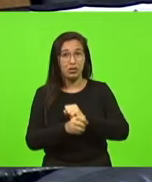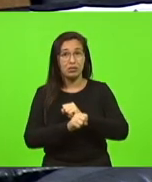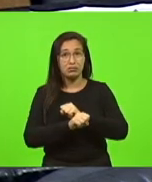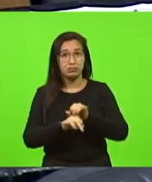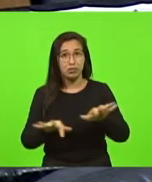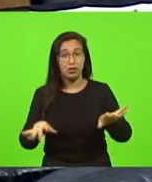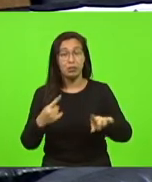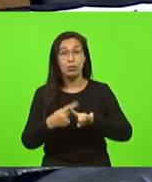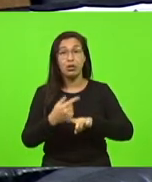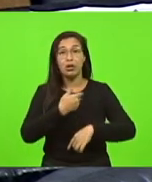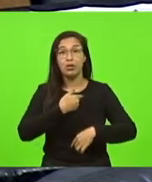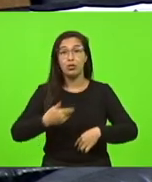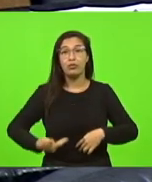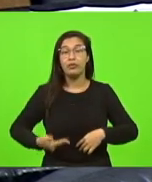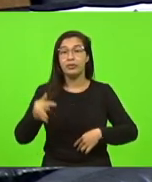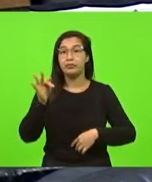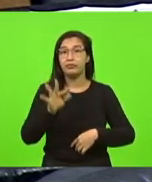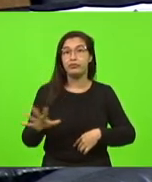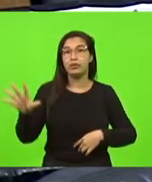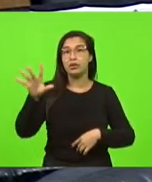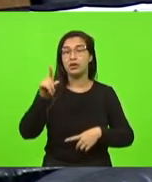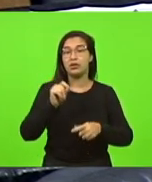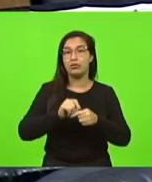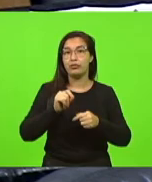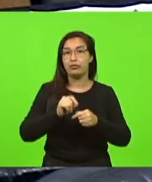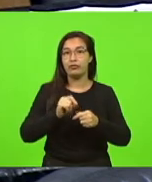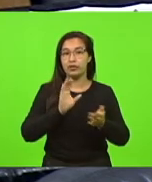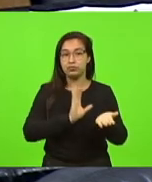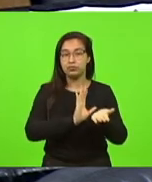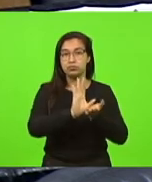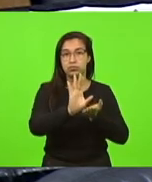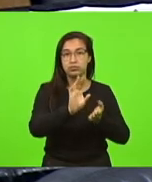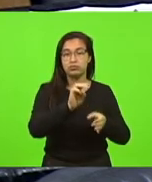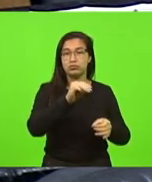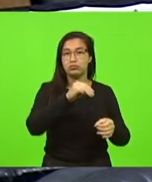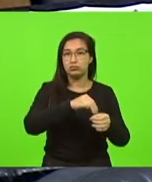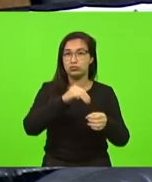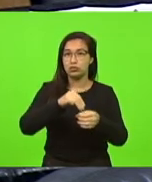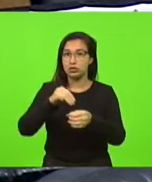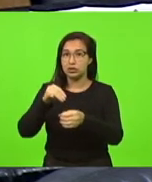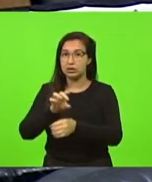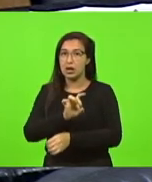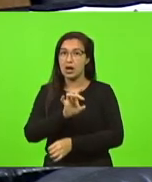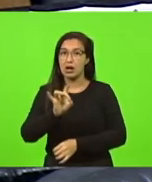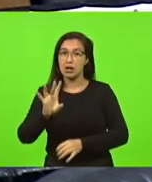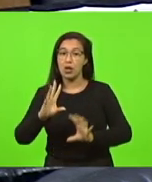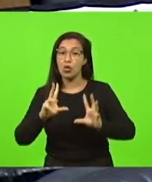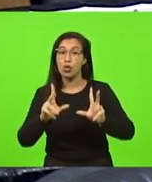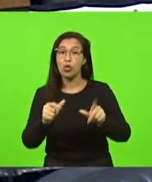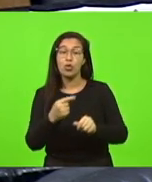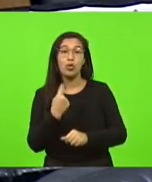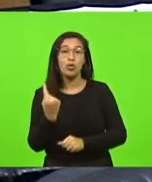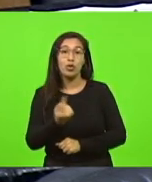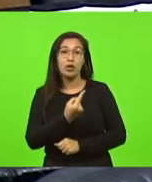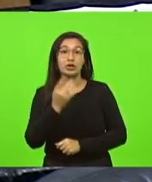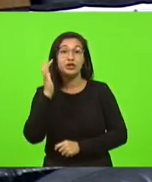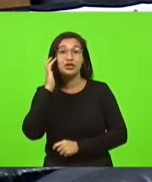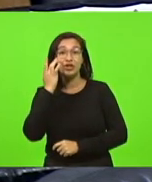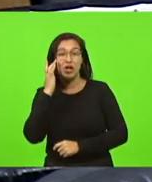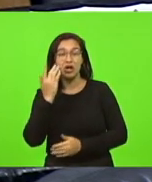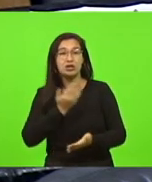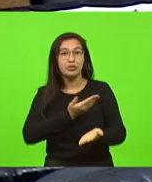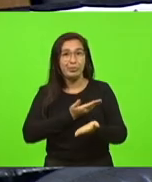federal fez um repasse de recursos aos municípios, onde todos nós imaginávamos que nós teríamos perca de